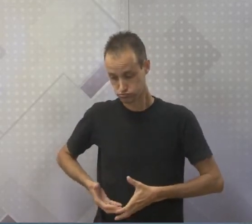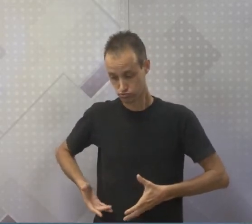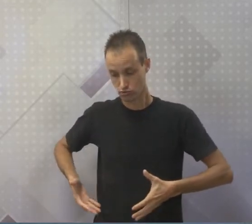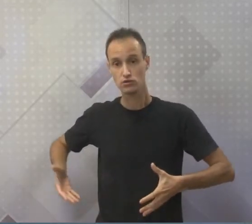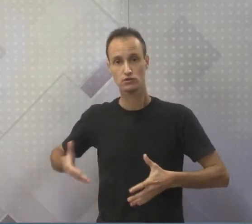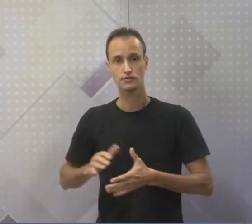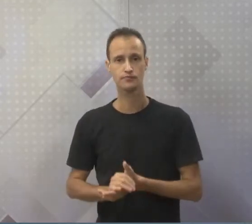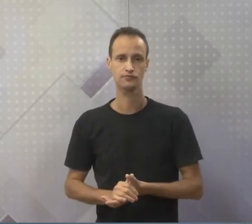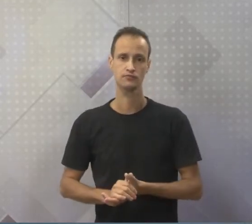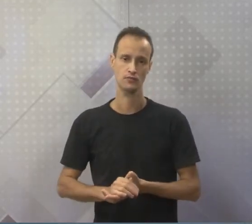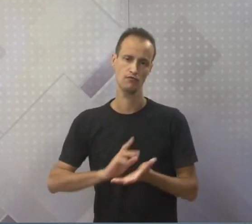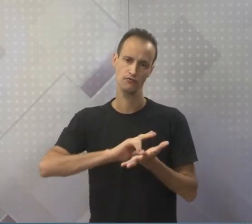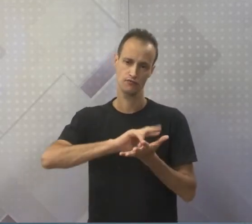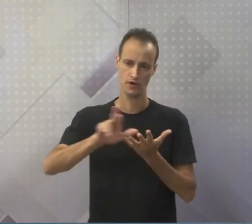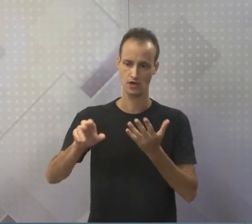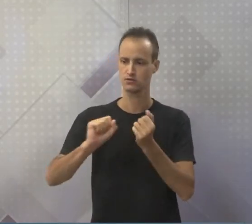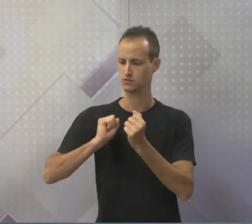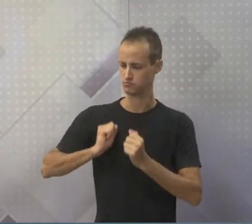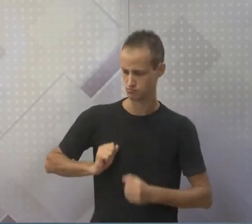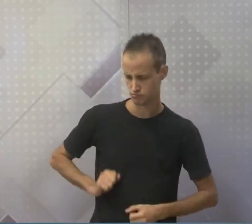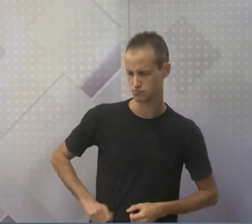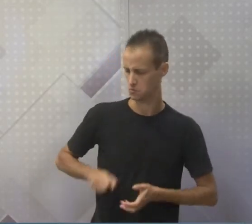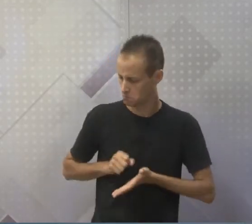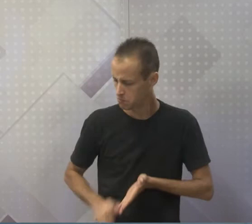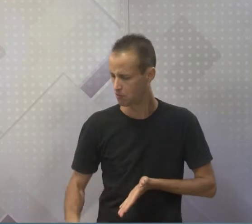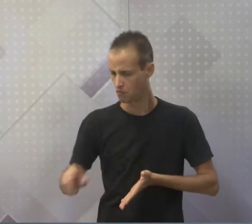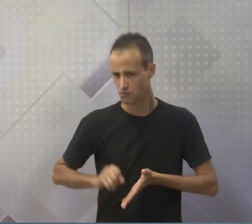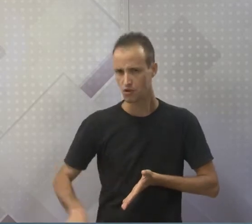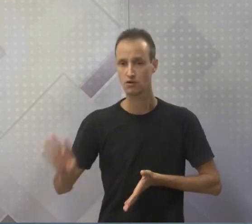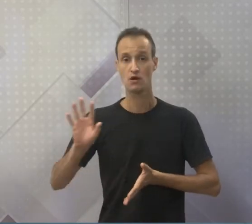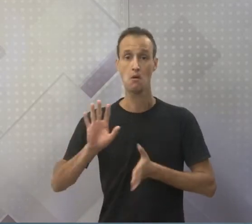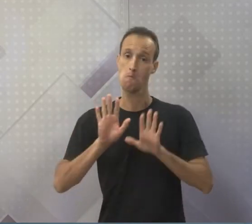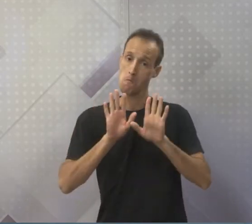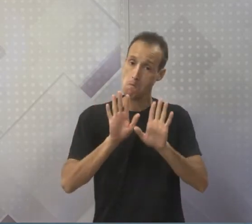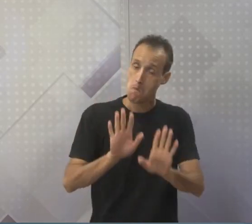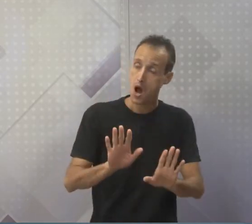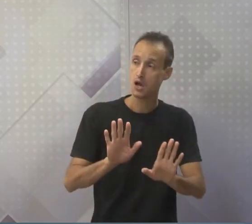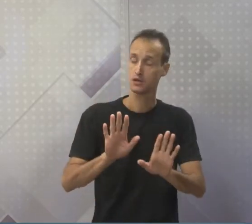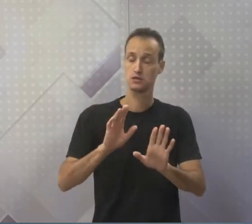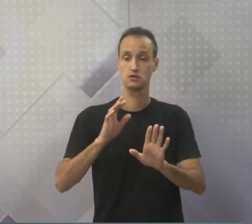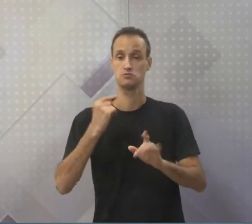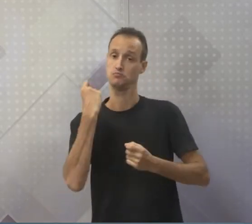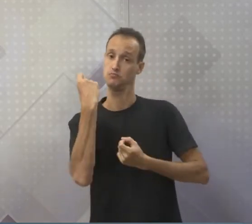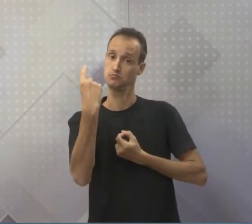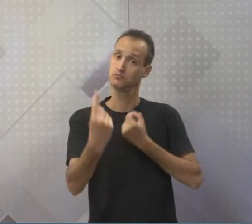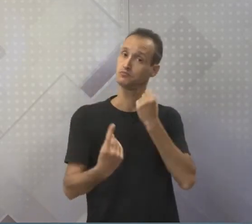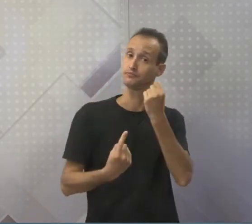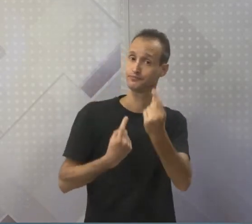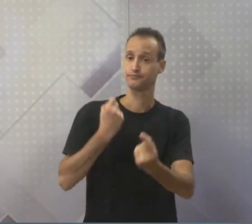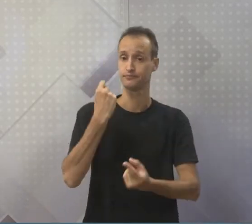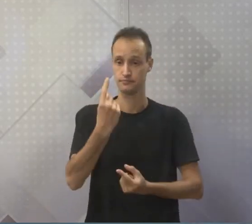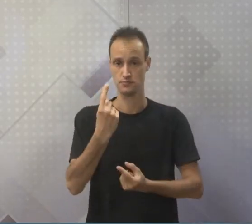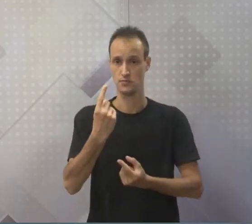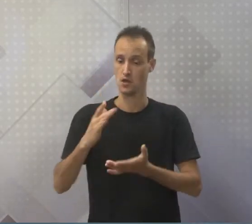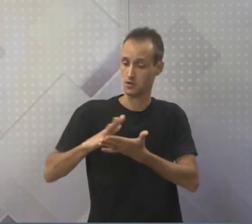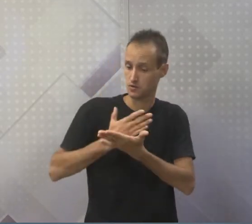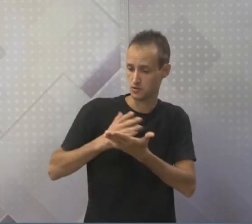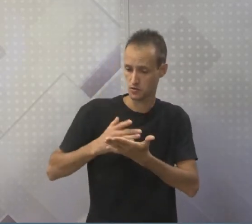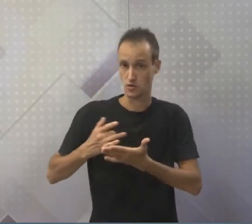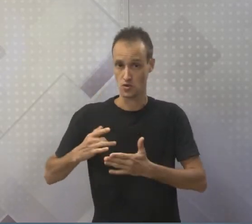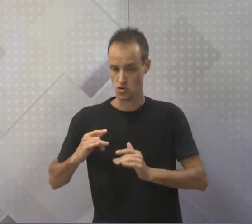Muitos deles, logicamente, saem com as fezes. Mas em alguns casos, alguns vermes podem